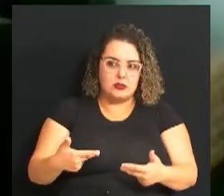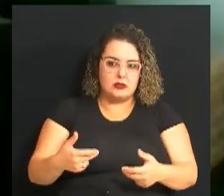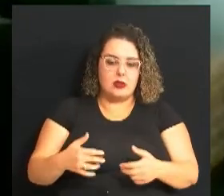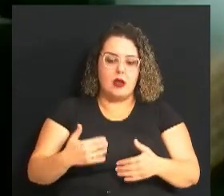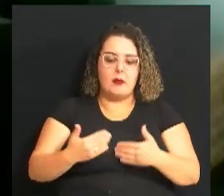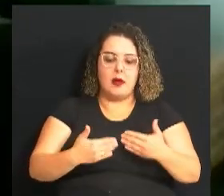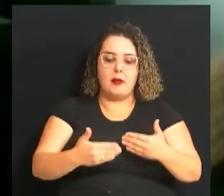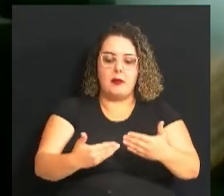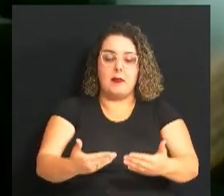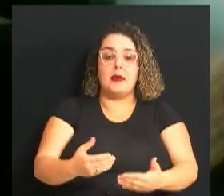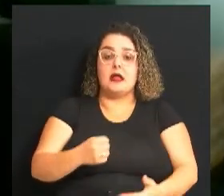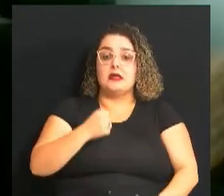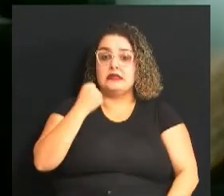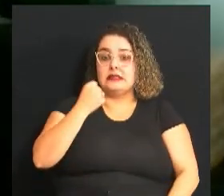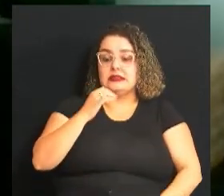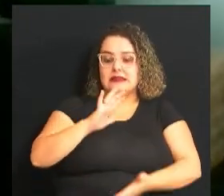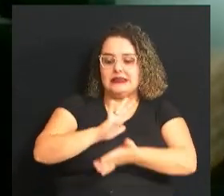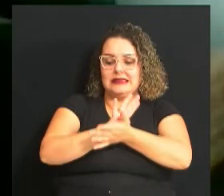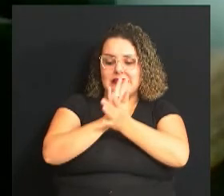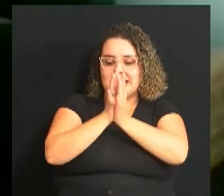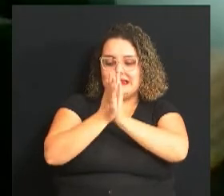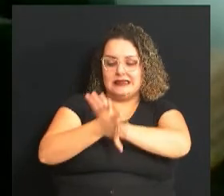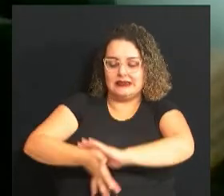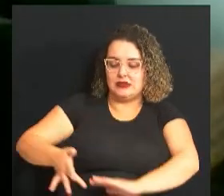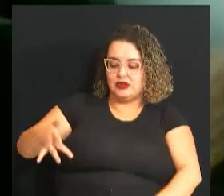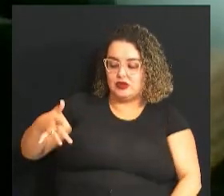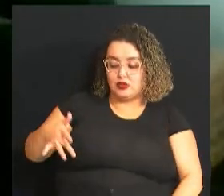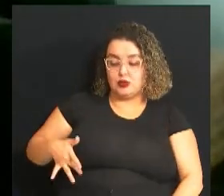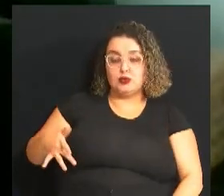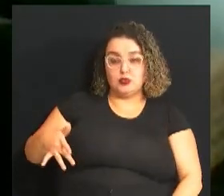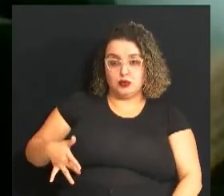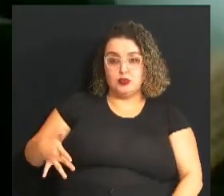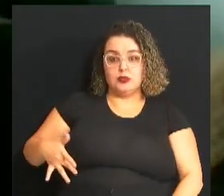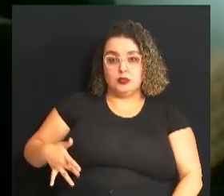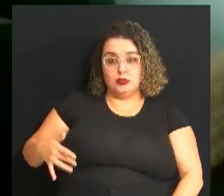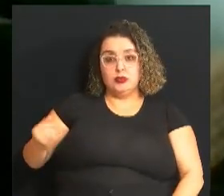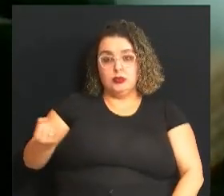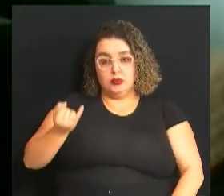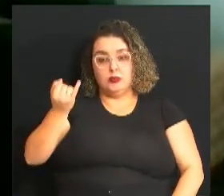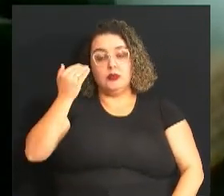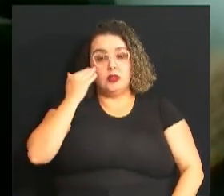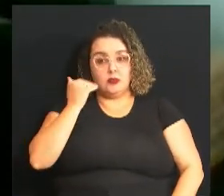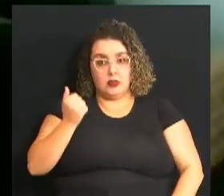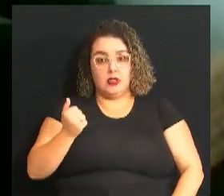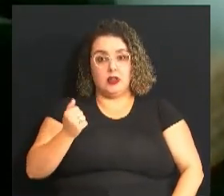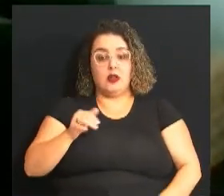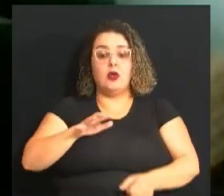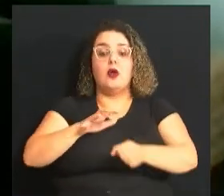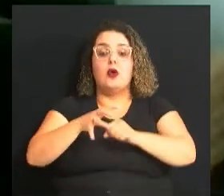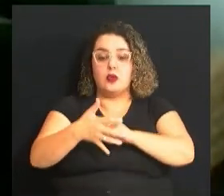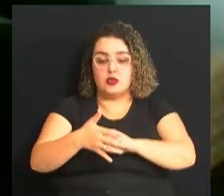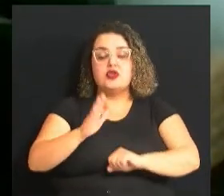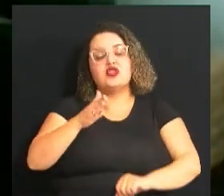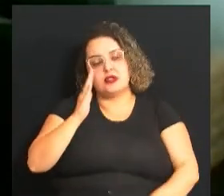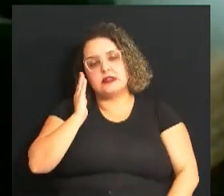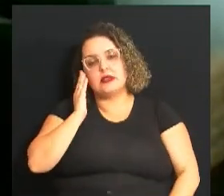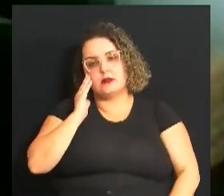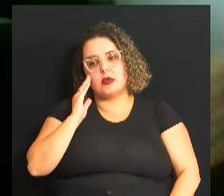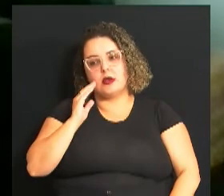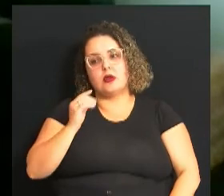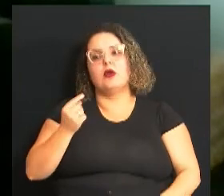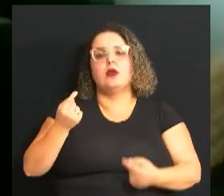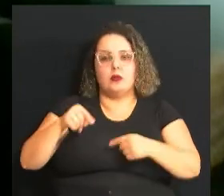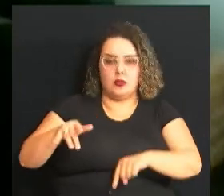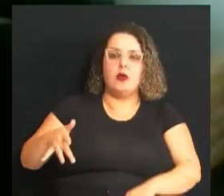de agressão ao fígado. É importante a gente saber que o coronavírus já é sabido que provoca lesão no